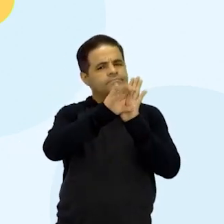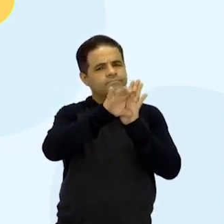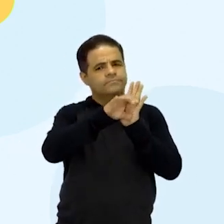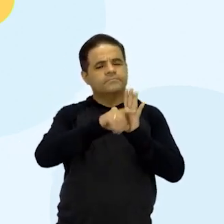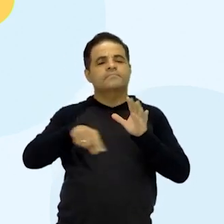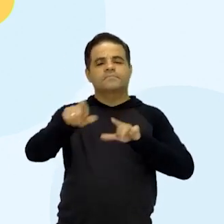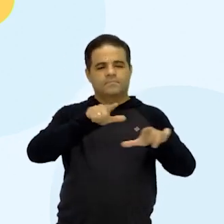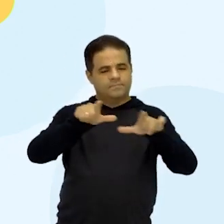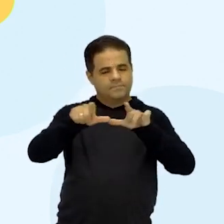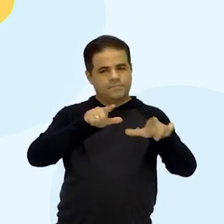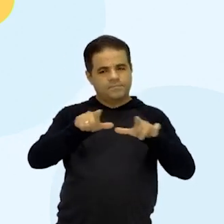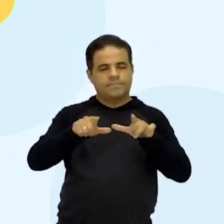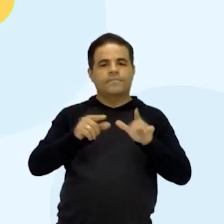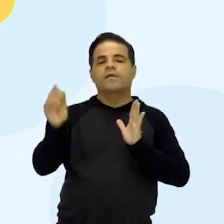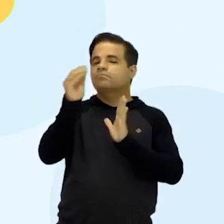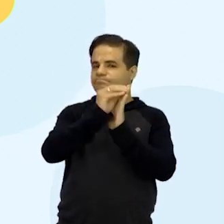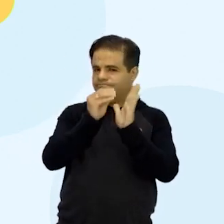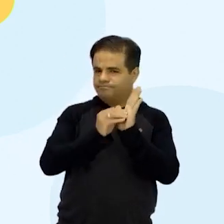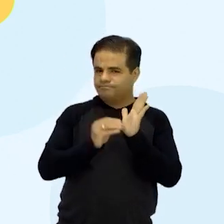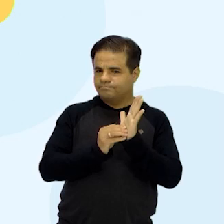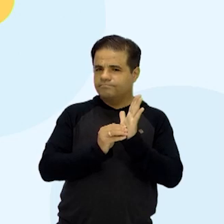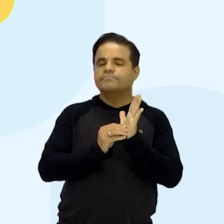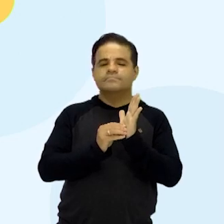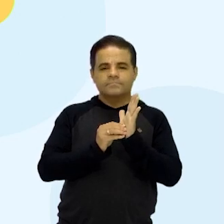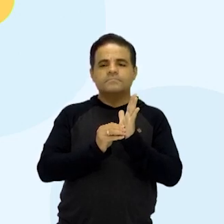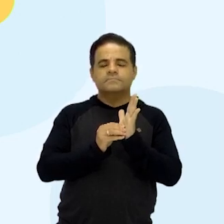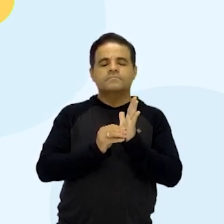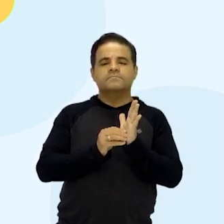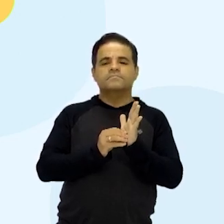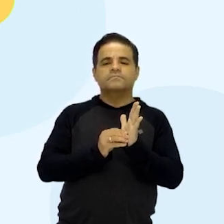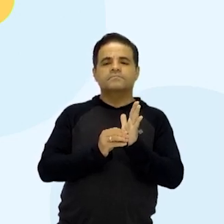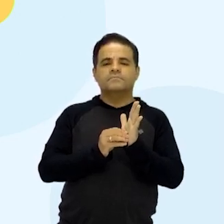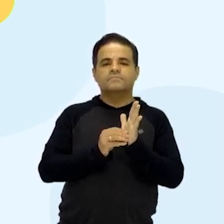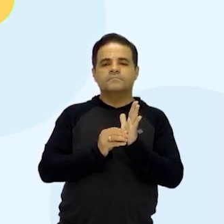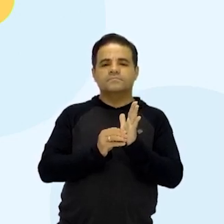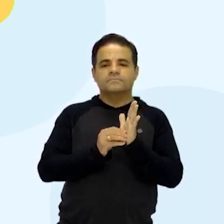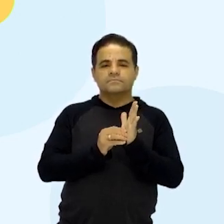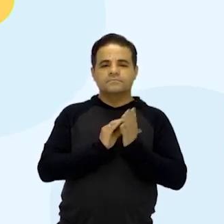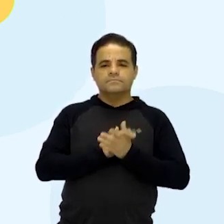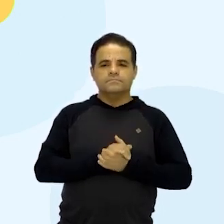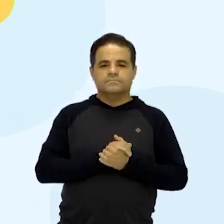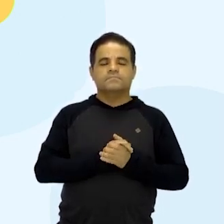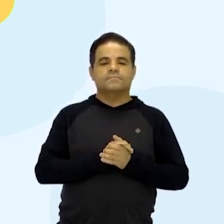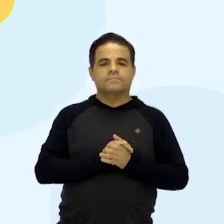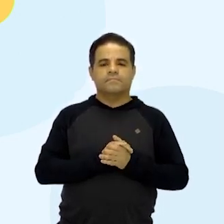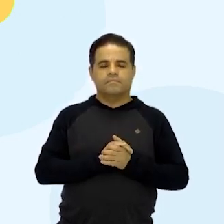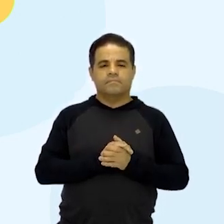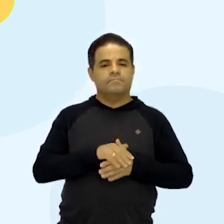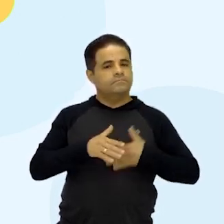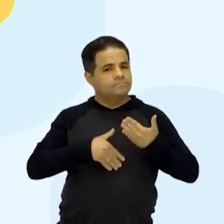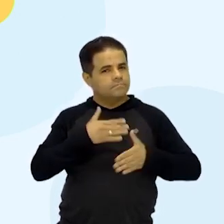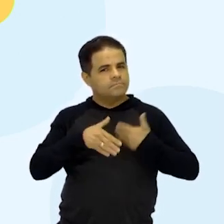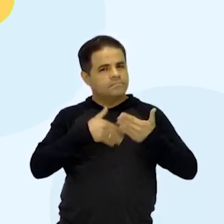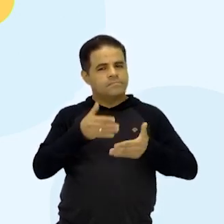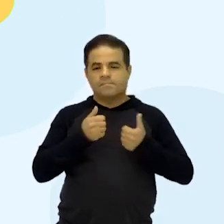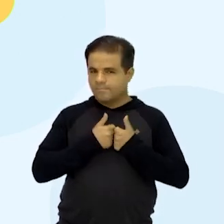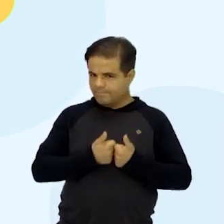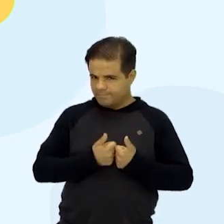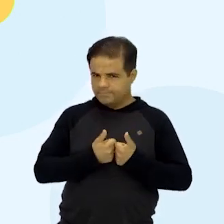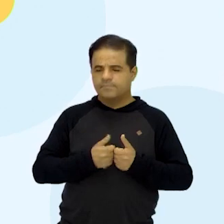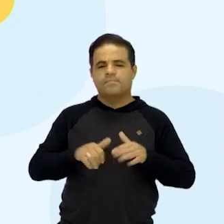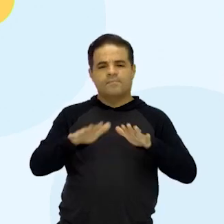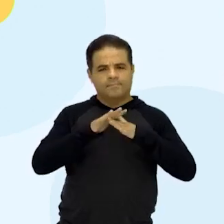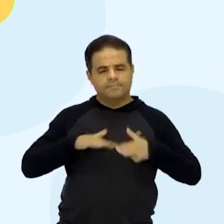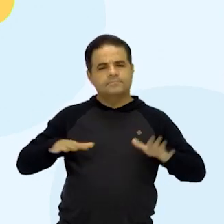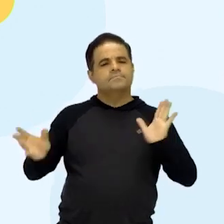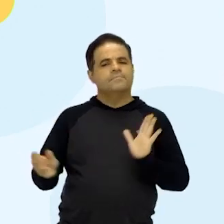que a gente está trabalhando. Stereotype, prejudice, and discrimination. And I want the consequences now, right? I